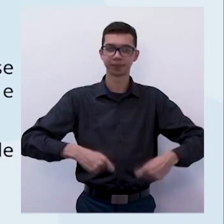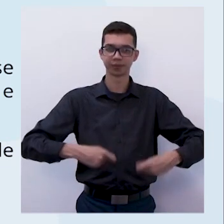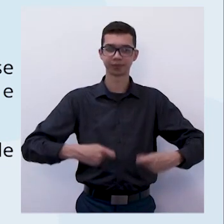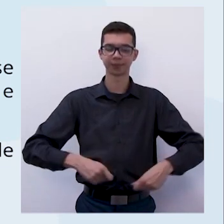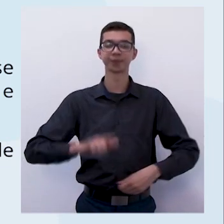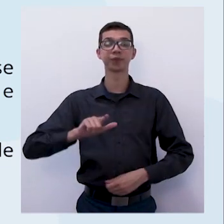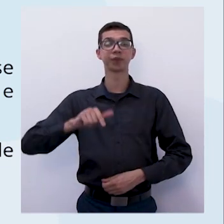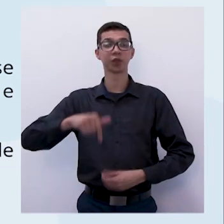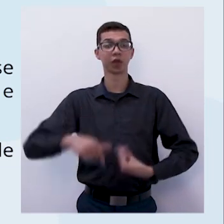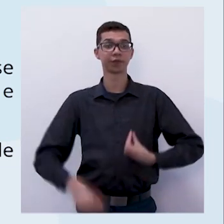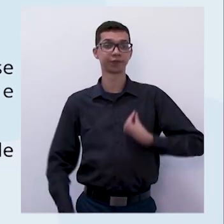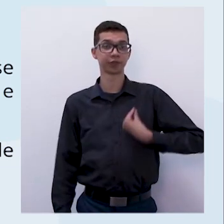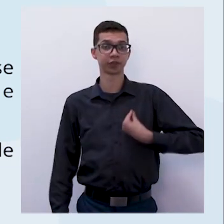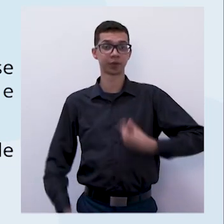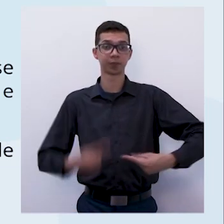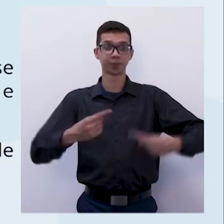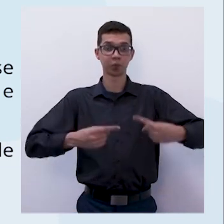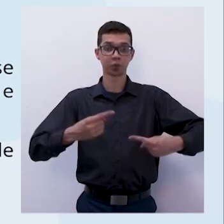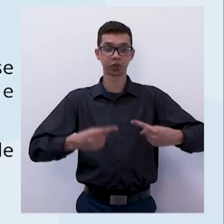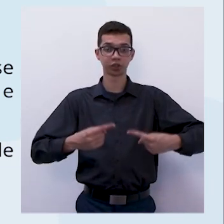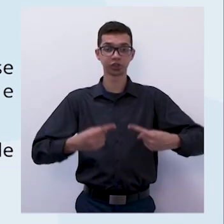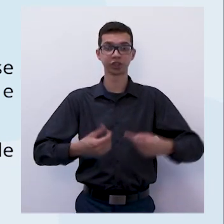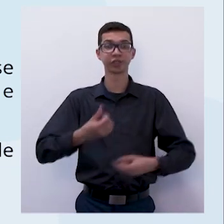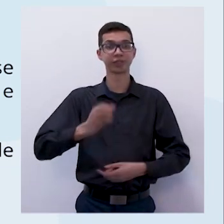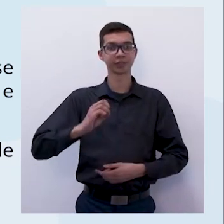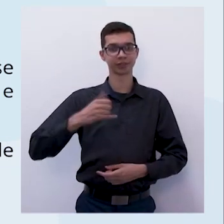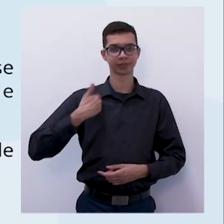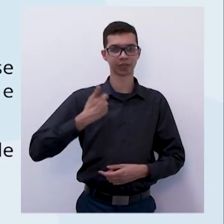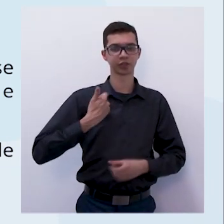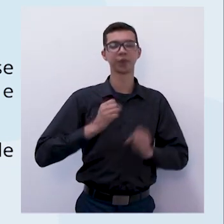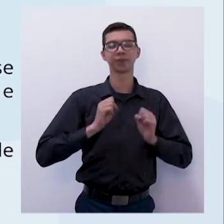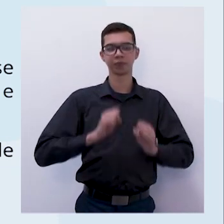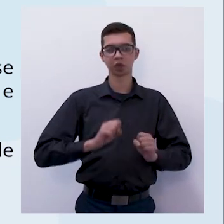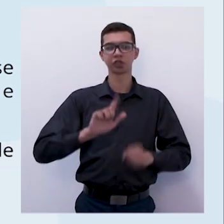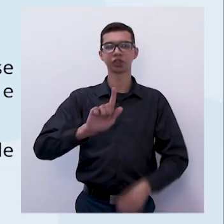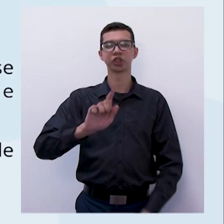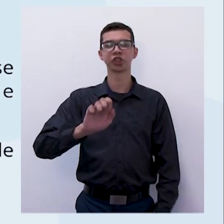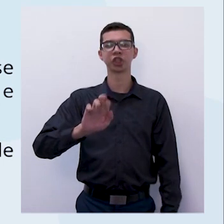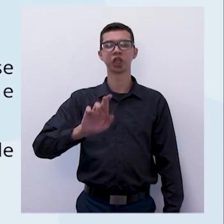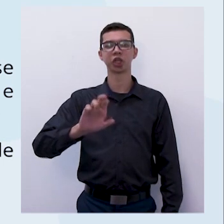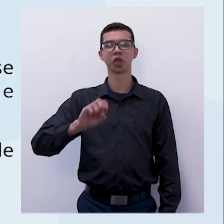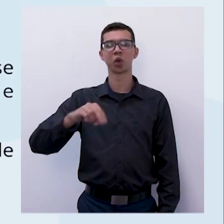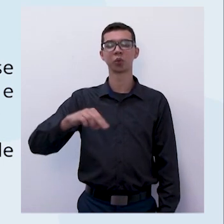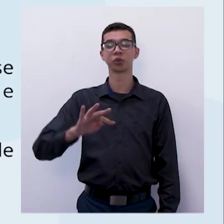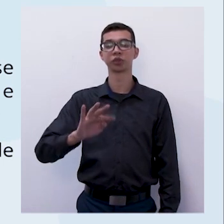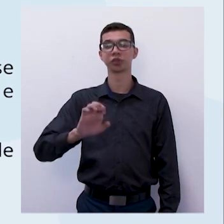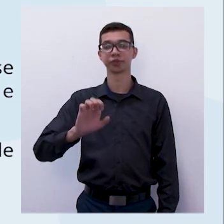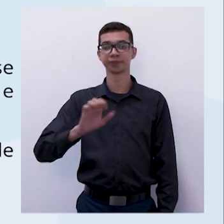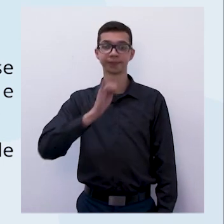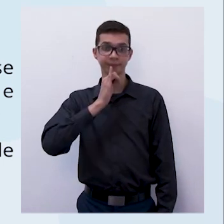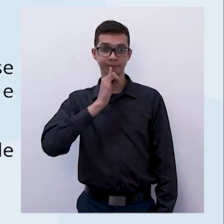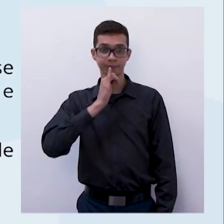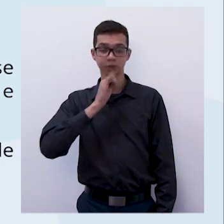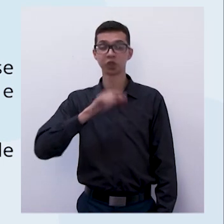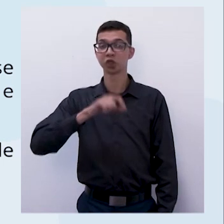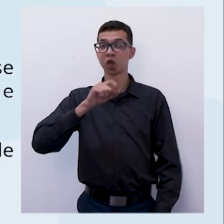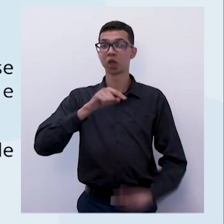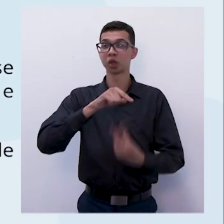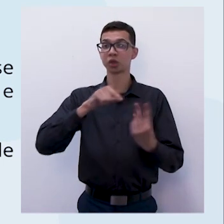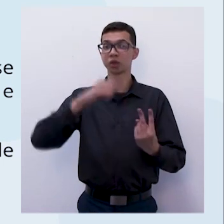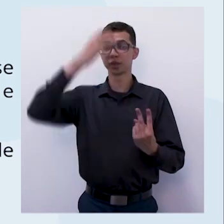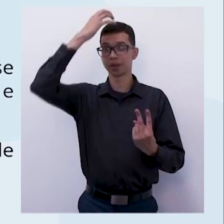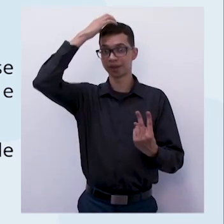Esparta e ele vai poder se tornar um geronte. Se ele for escolhido para ser um dos 2 reis, ótimo. Então vocês vejam que é uma